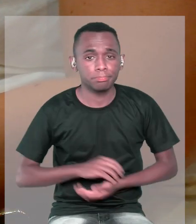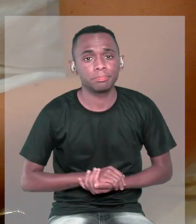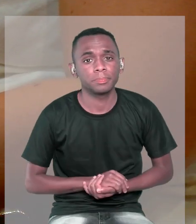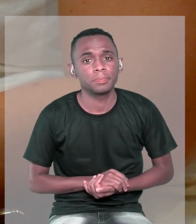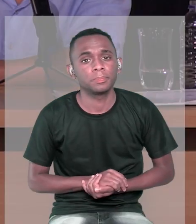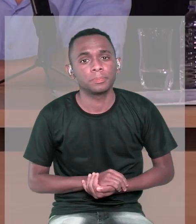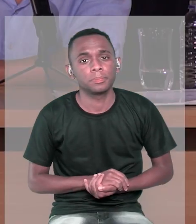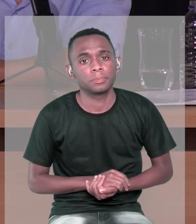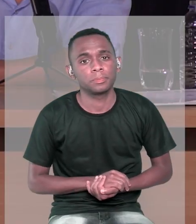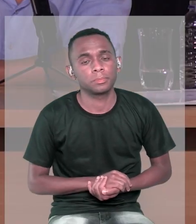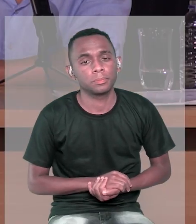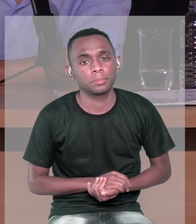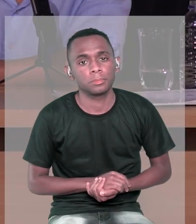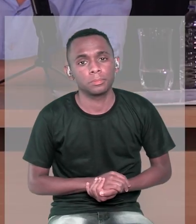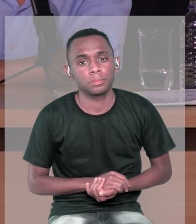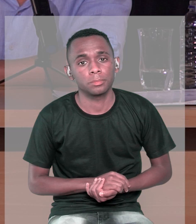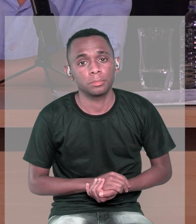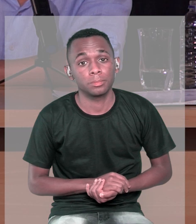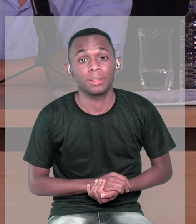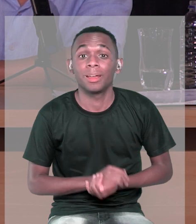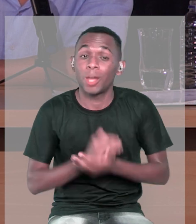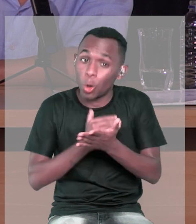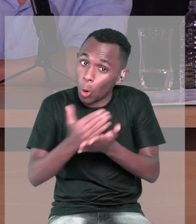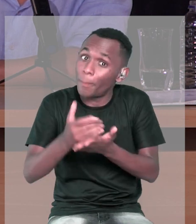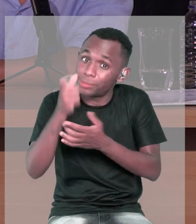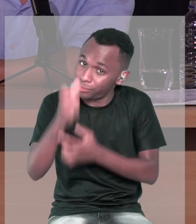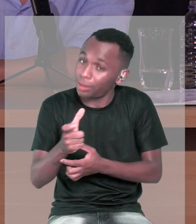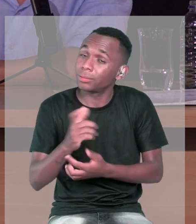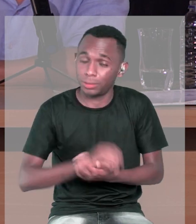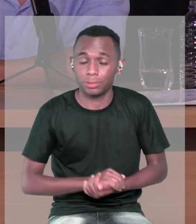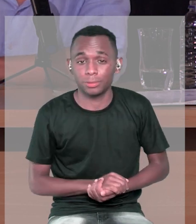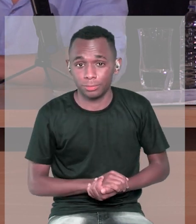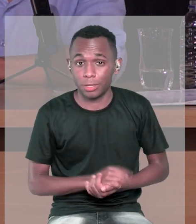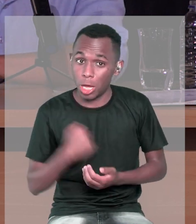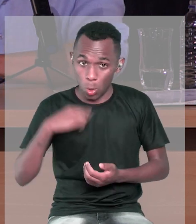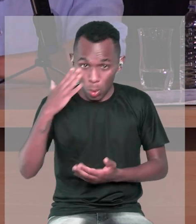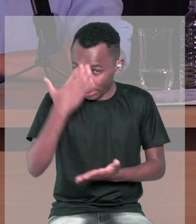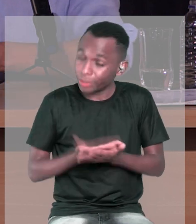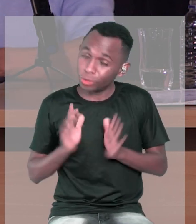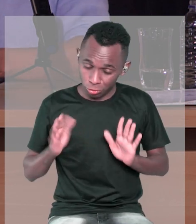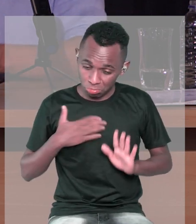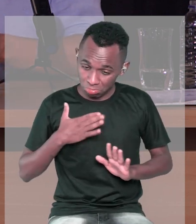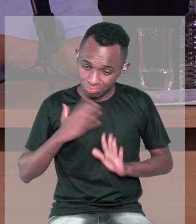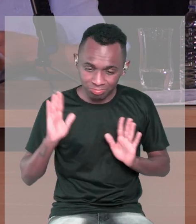C'est ici que ça devient intéressant. E é aqui que a coisa fica interessante. Eu acho, pelo menos.